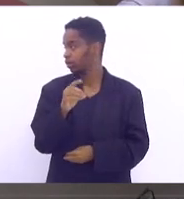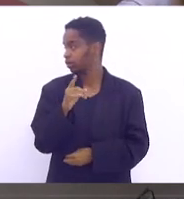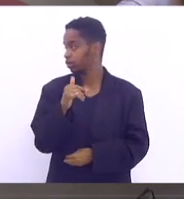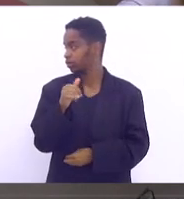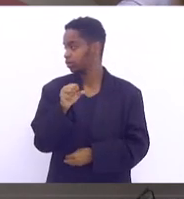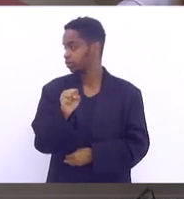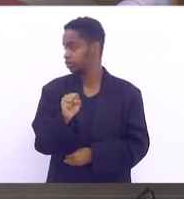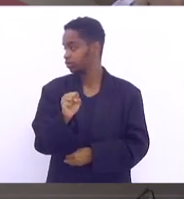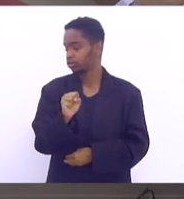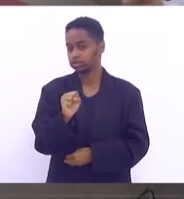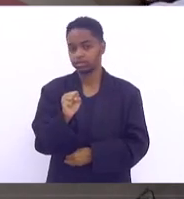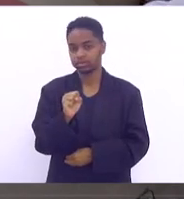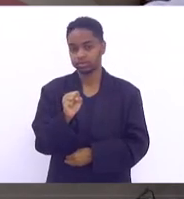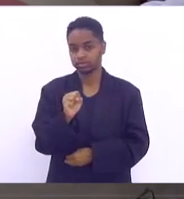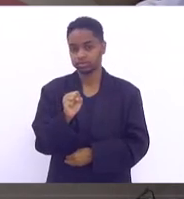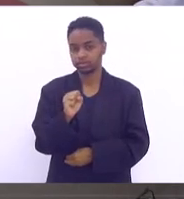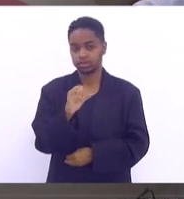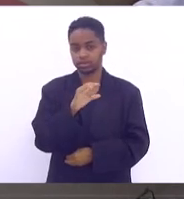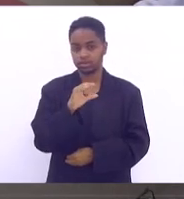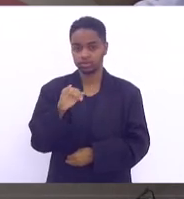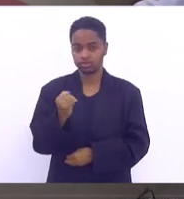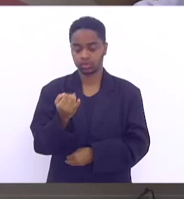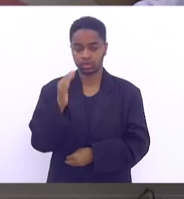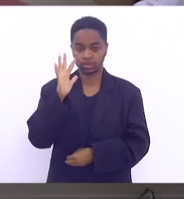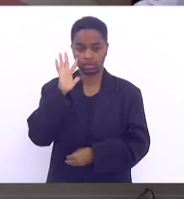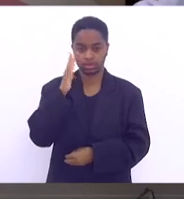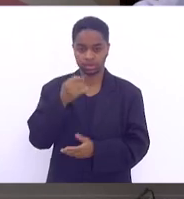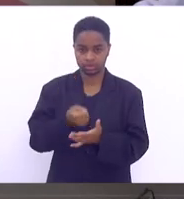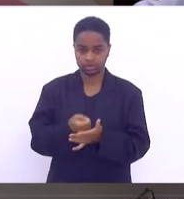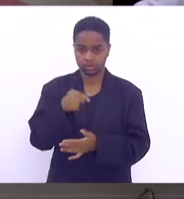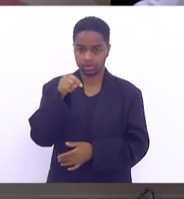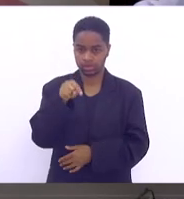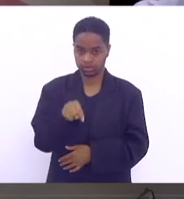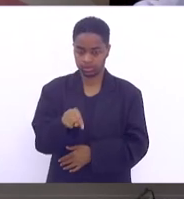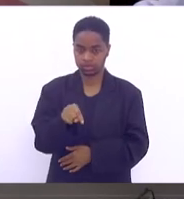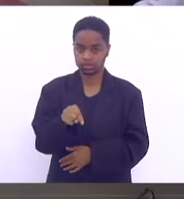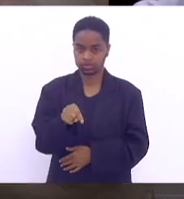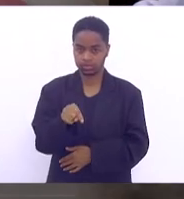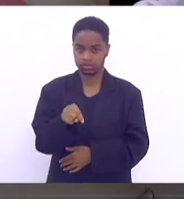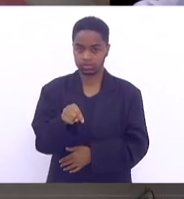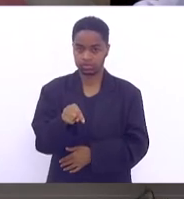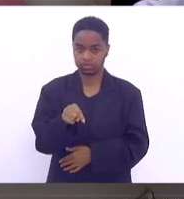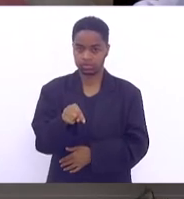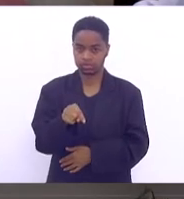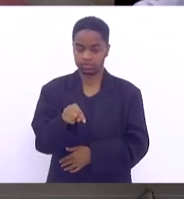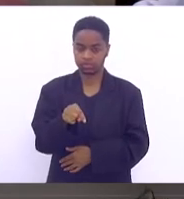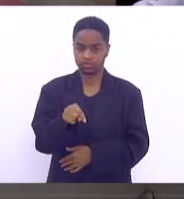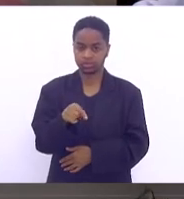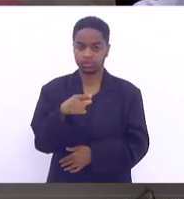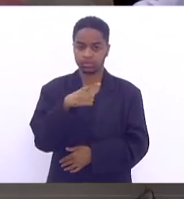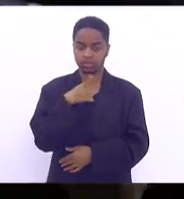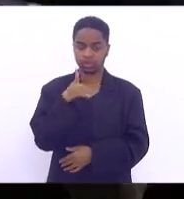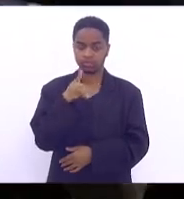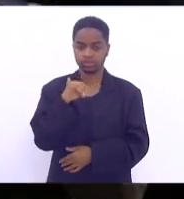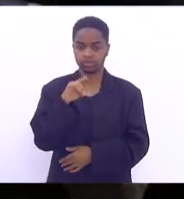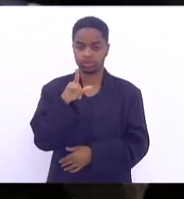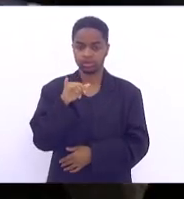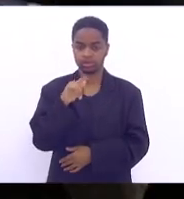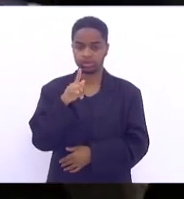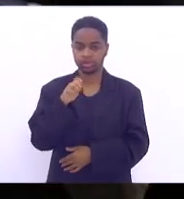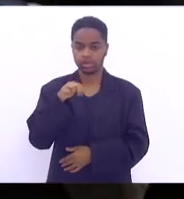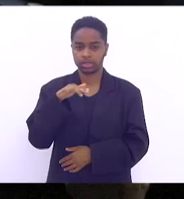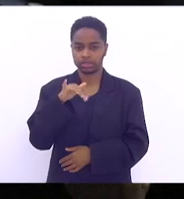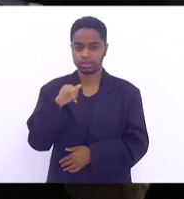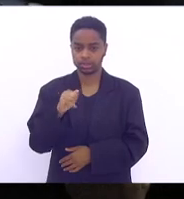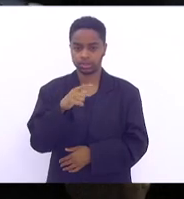que a CCJ decidiu aqui em plenário baixar em diligência o PL que